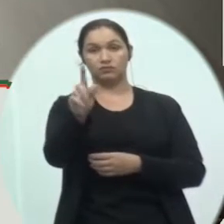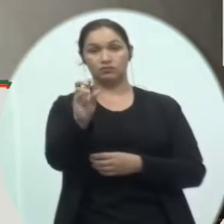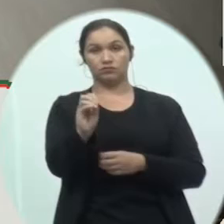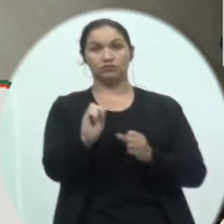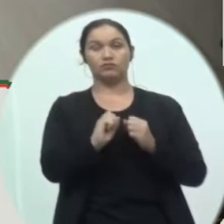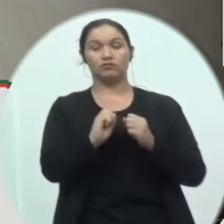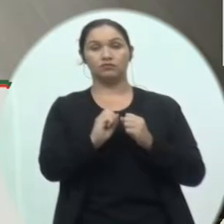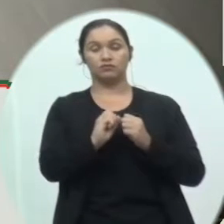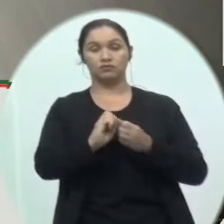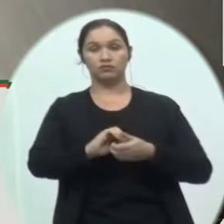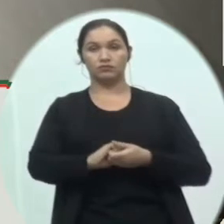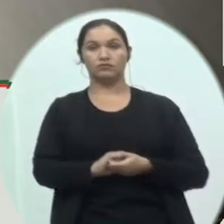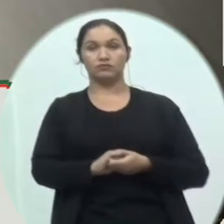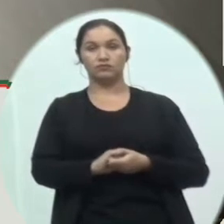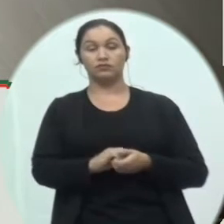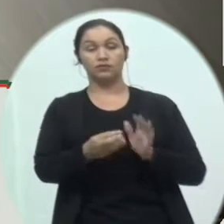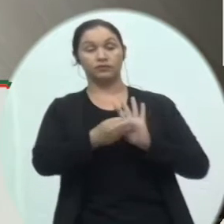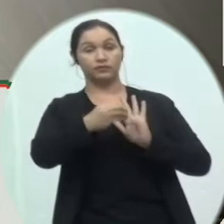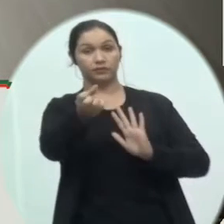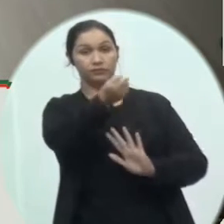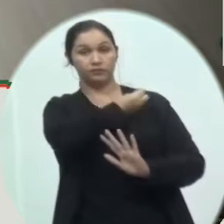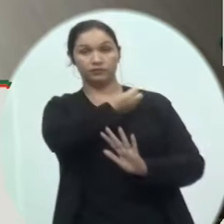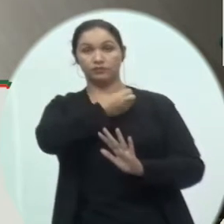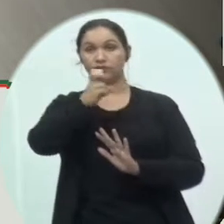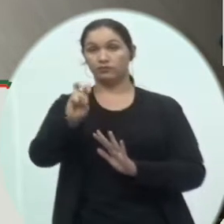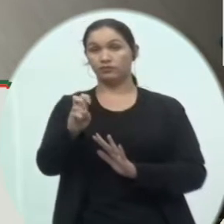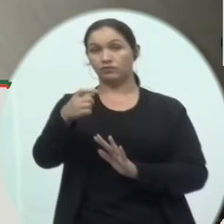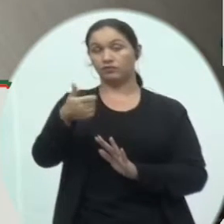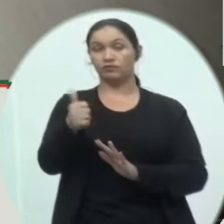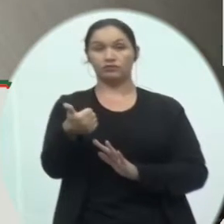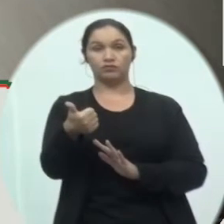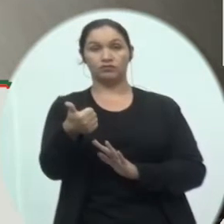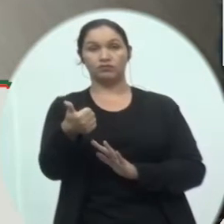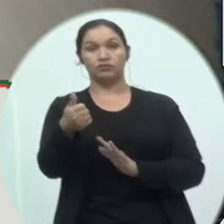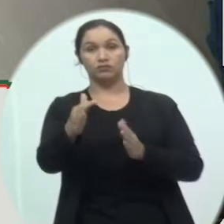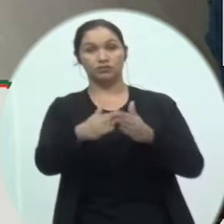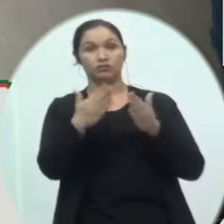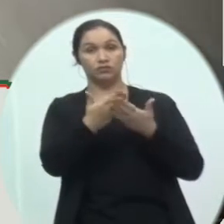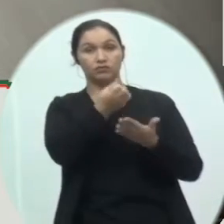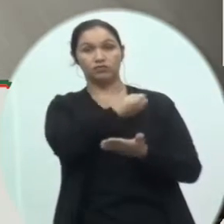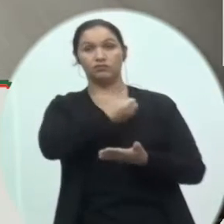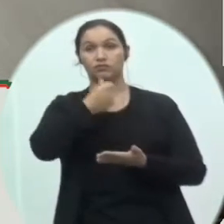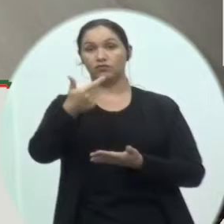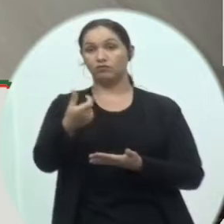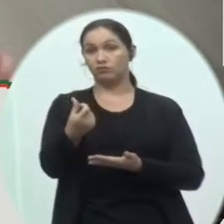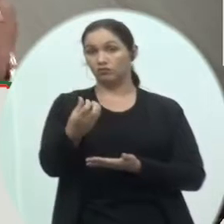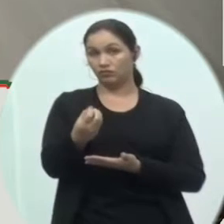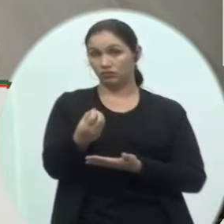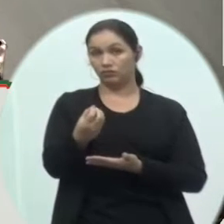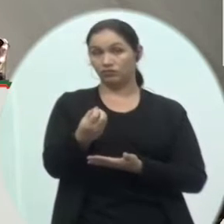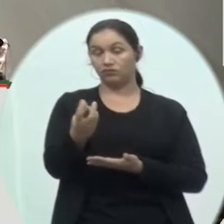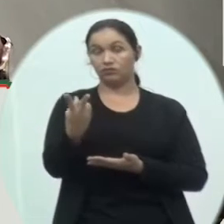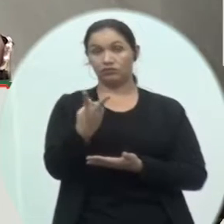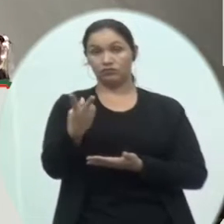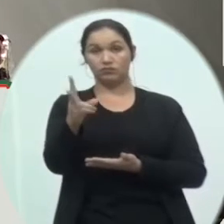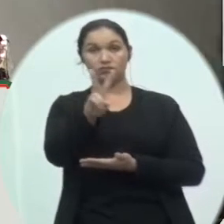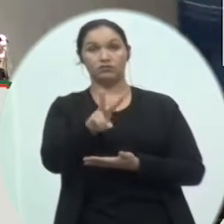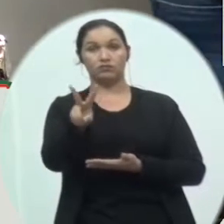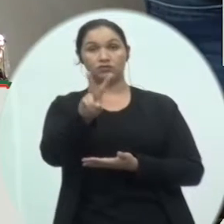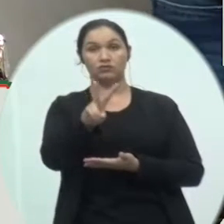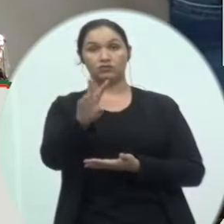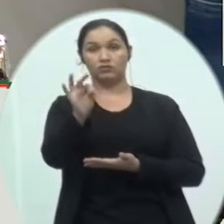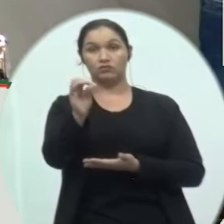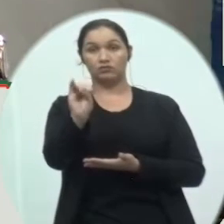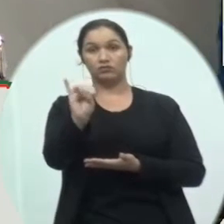Goulart. Indicação número 521-2019 e requerimento número 260-2019, ambos de autoria do